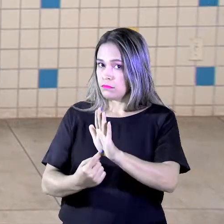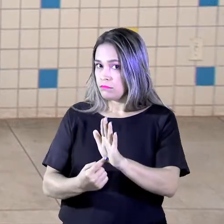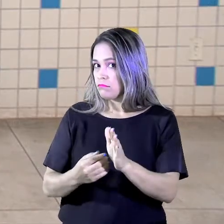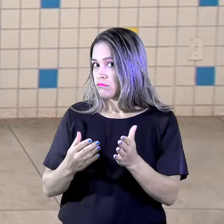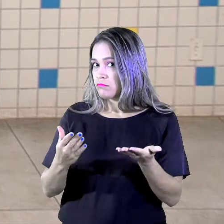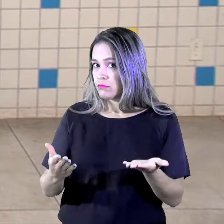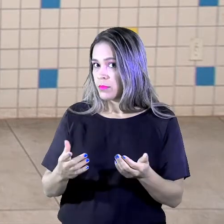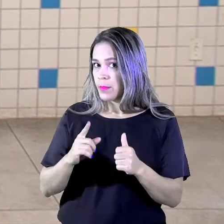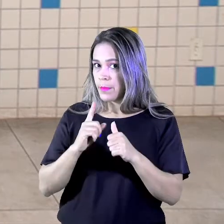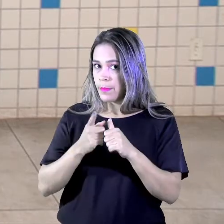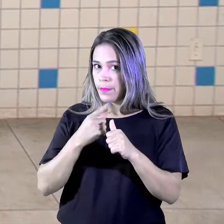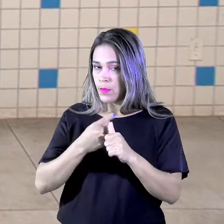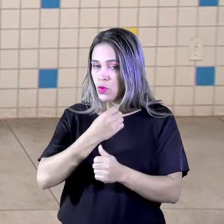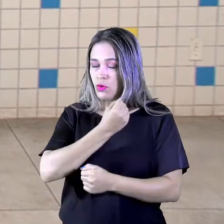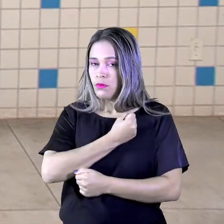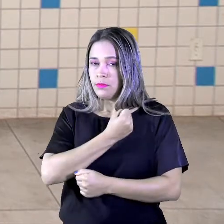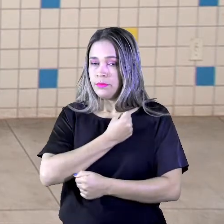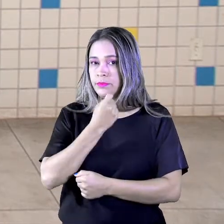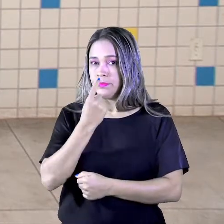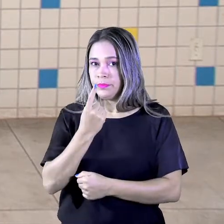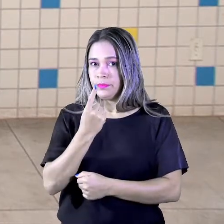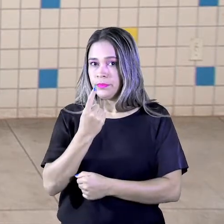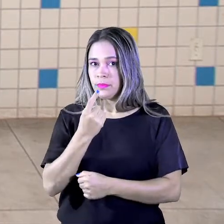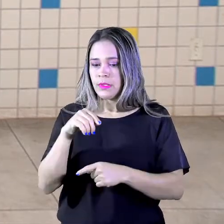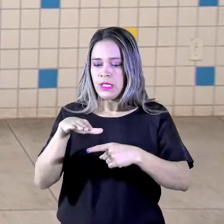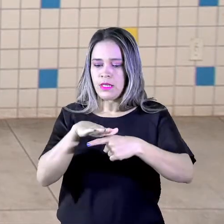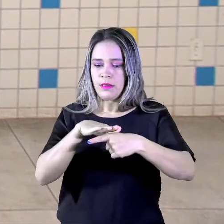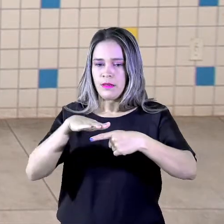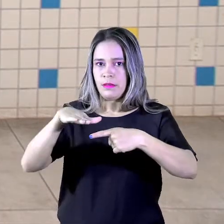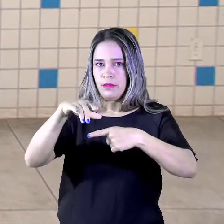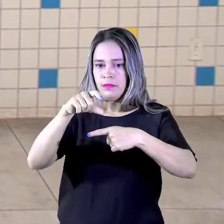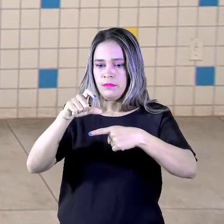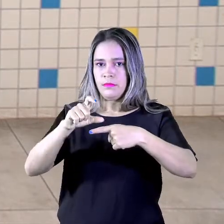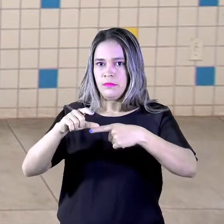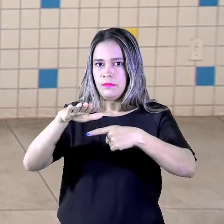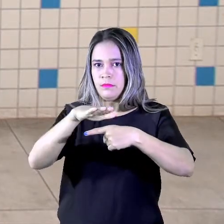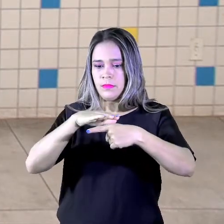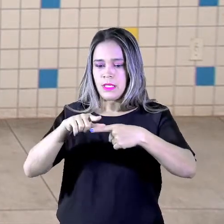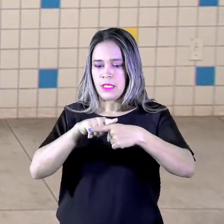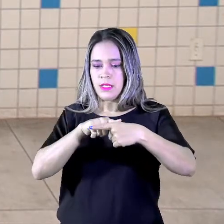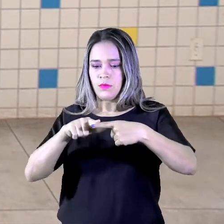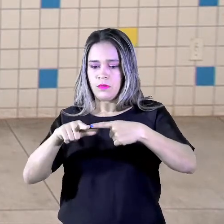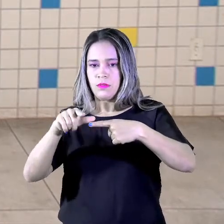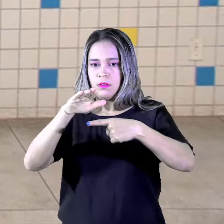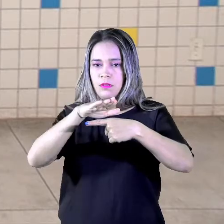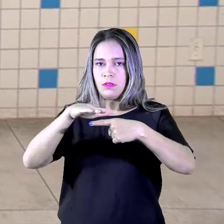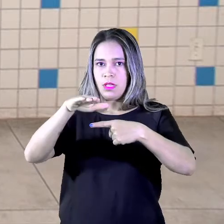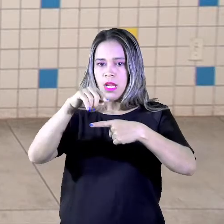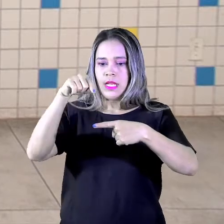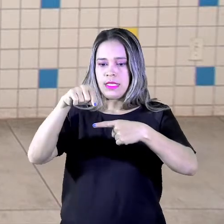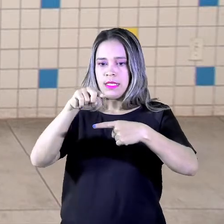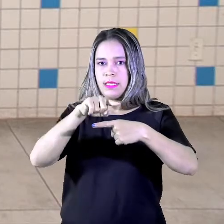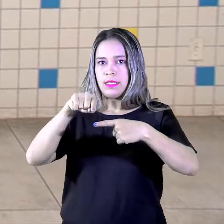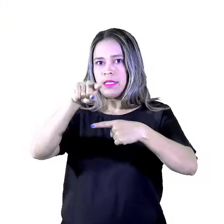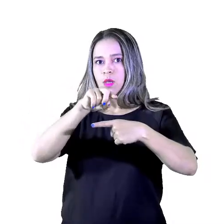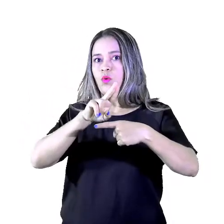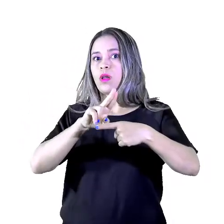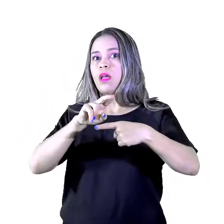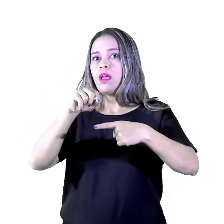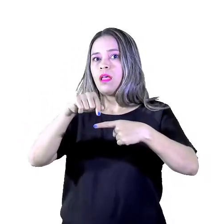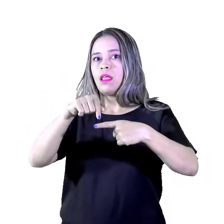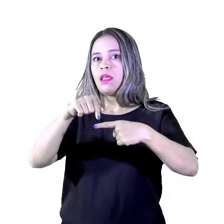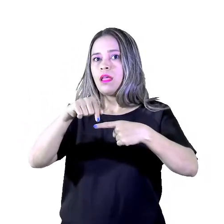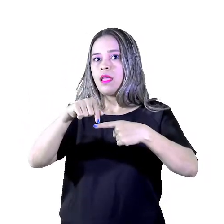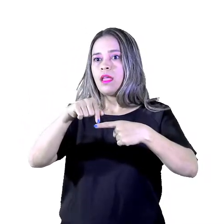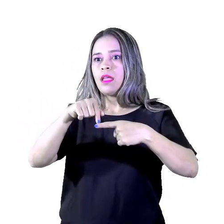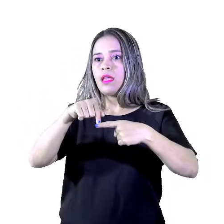Primeiro, o número 1, ele fica na parte de cima desse traço. Nesse lugar que ele fica, eu chamo ele de N. Por